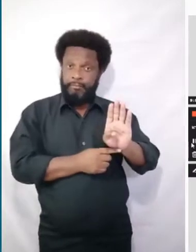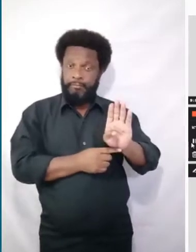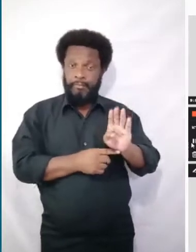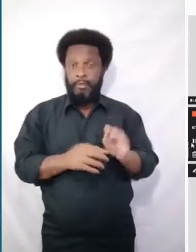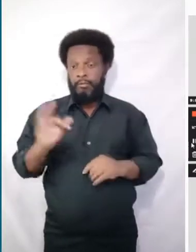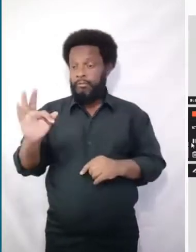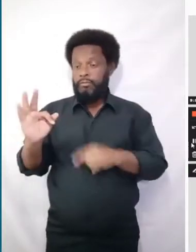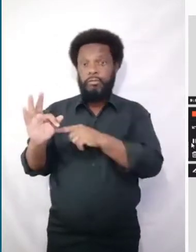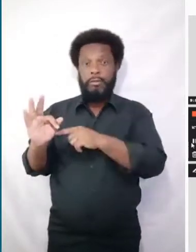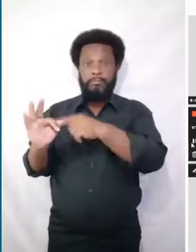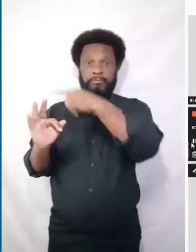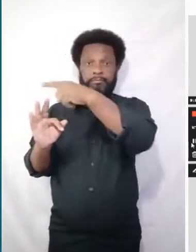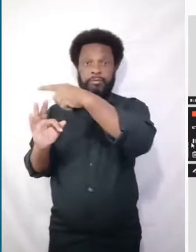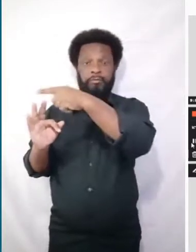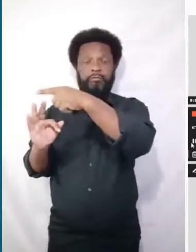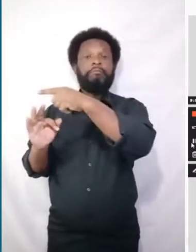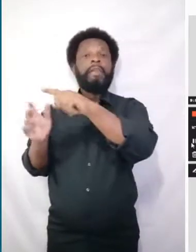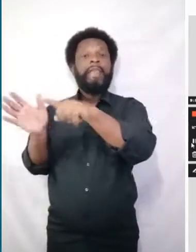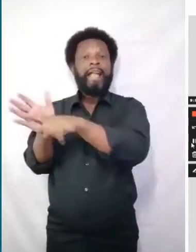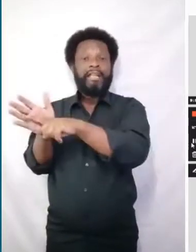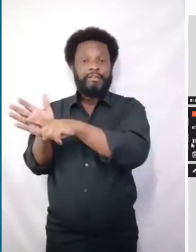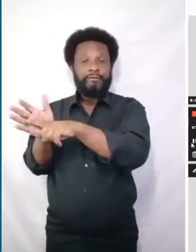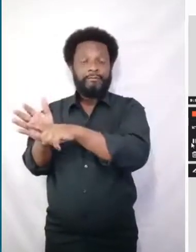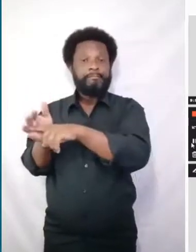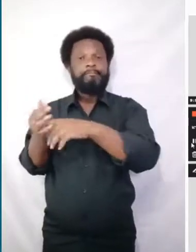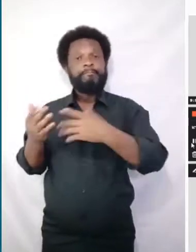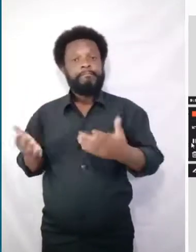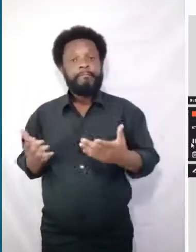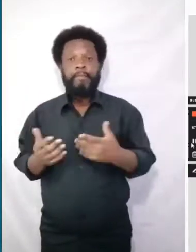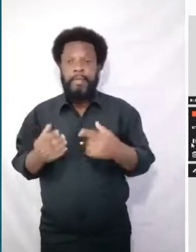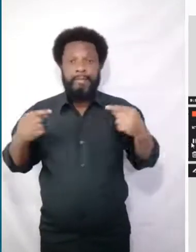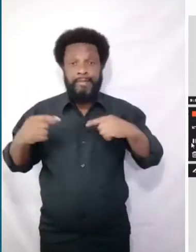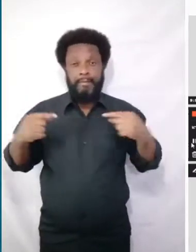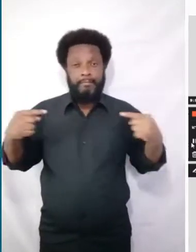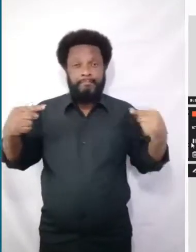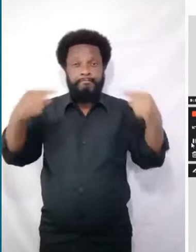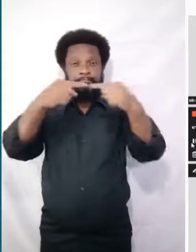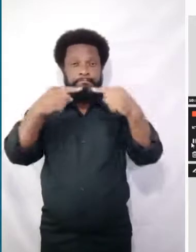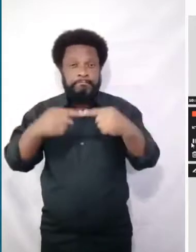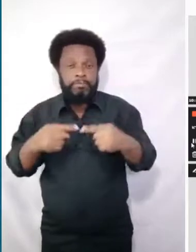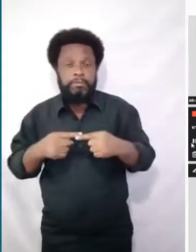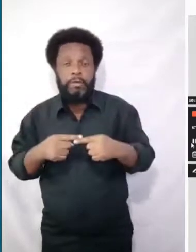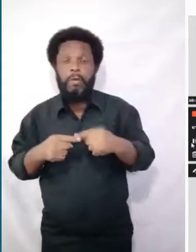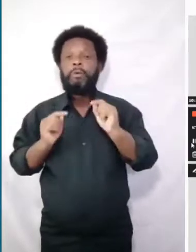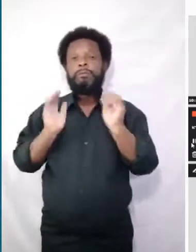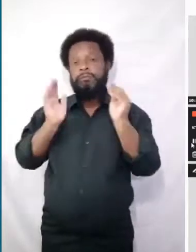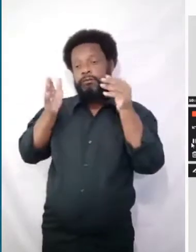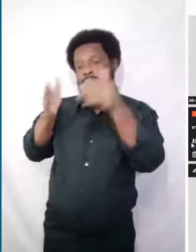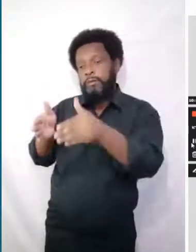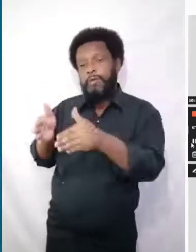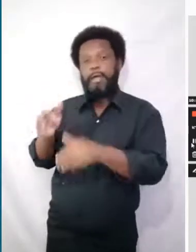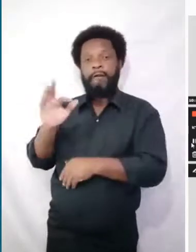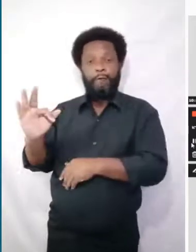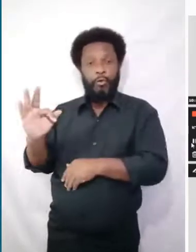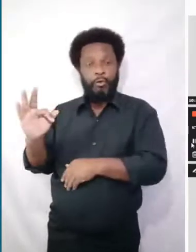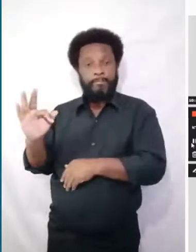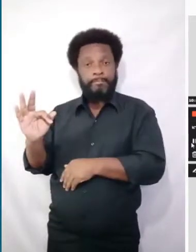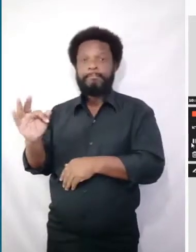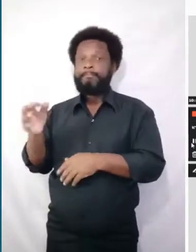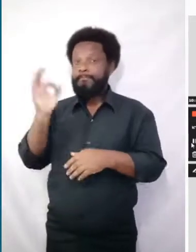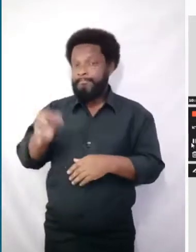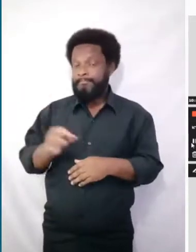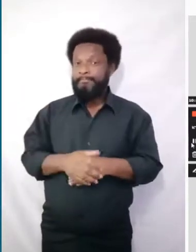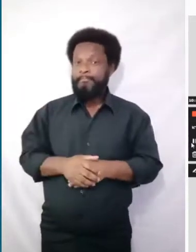vai estar em cima do boro e as cargas parciais negativas estarão em cima de cada flúor, tá? Então, cada ligação, o vetor momento de polo